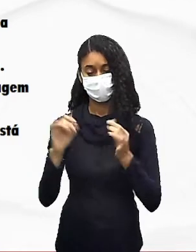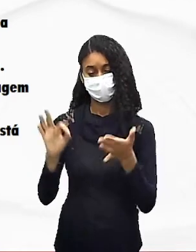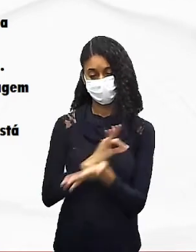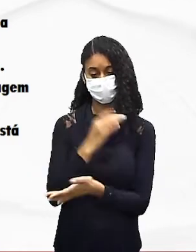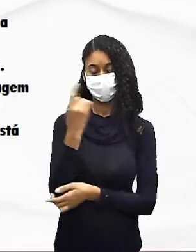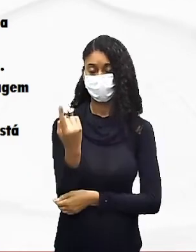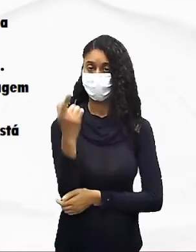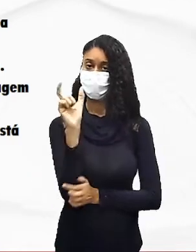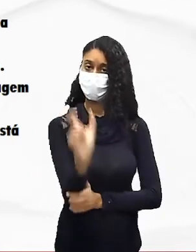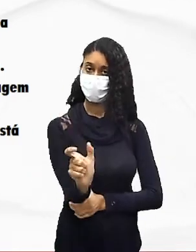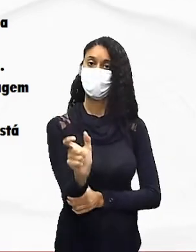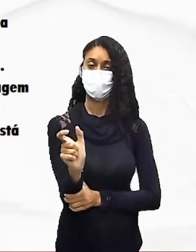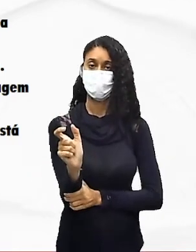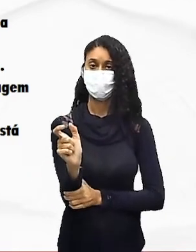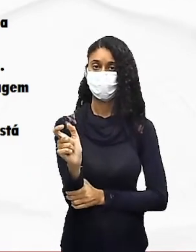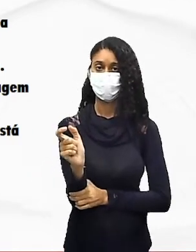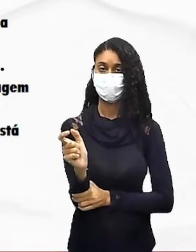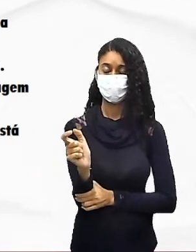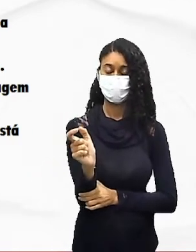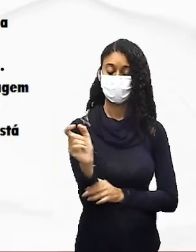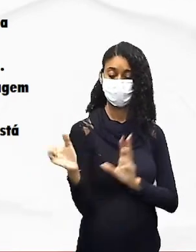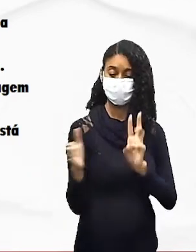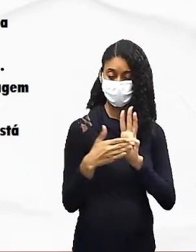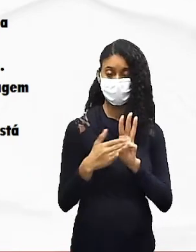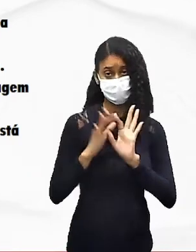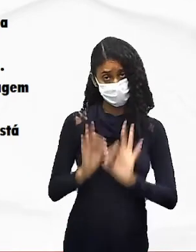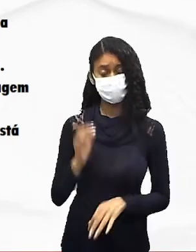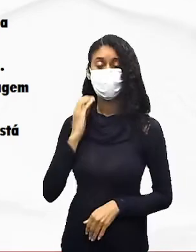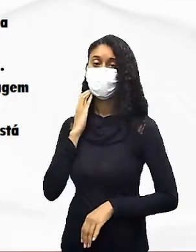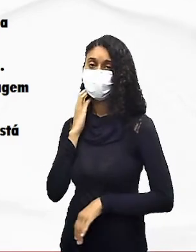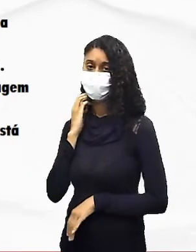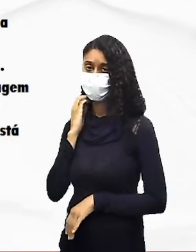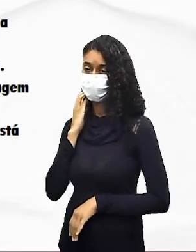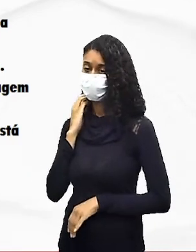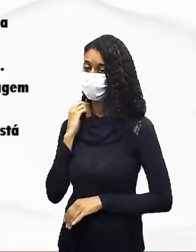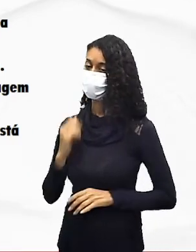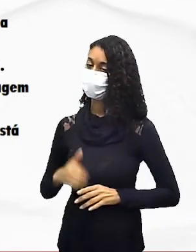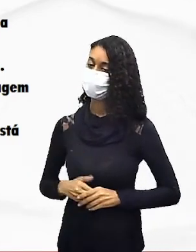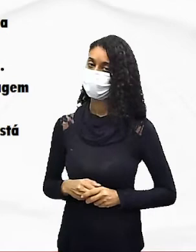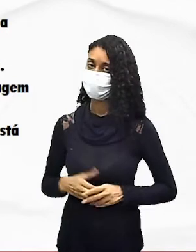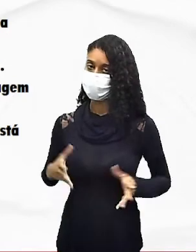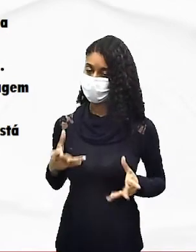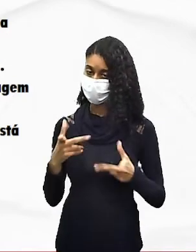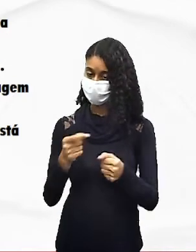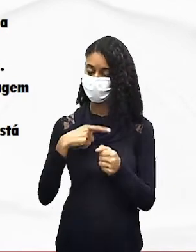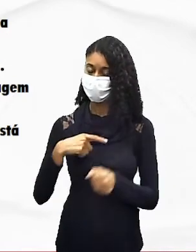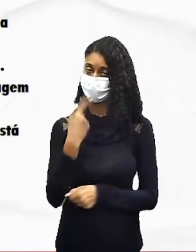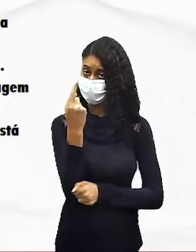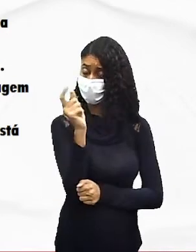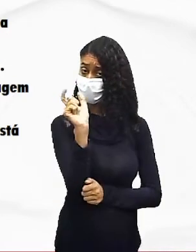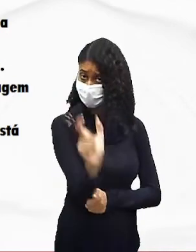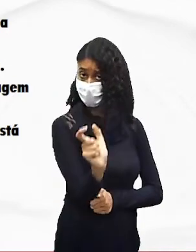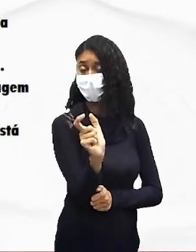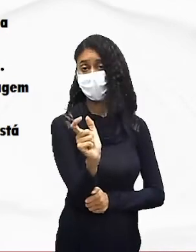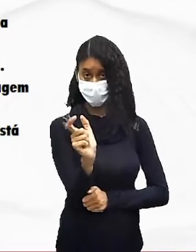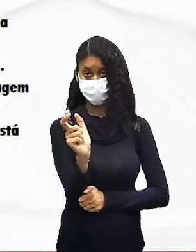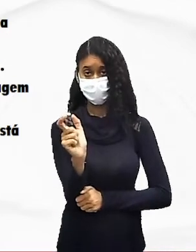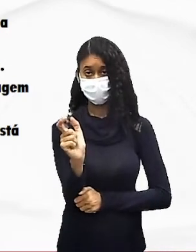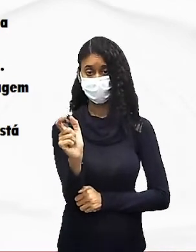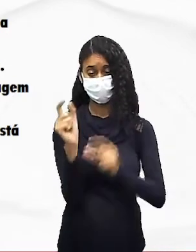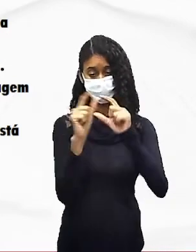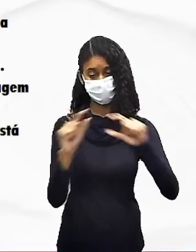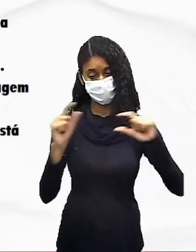uma palavra de origem indígena, né, minha gente? Isso aí. Todos eles têm uma... Cada um deles,